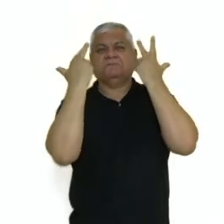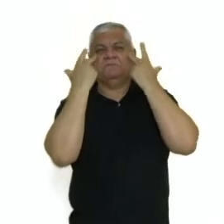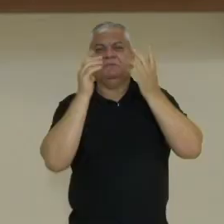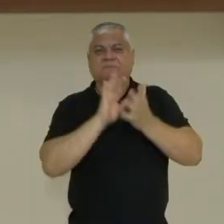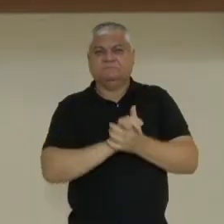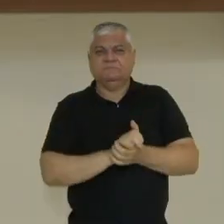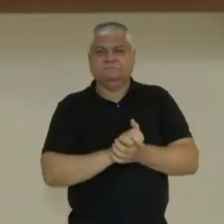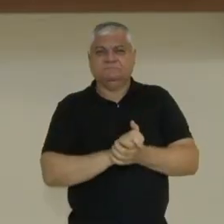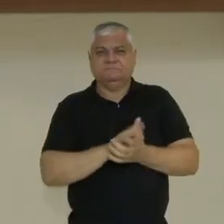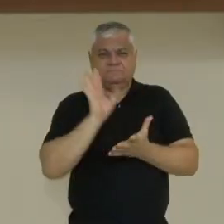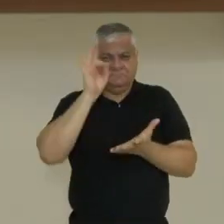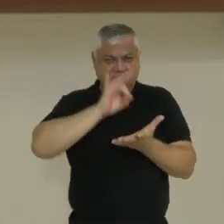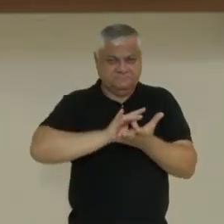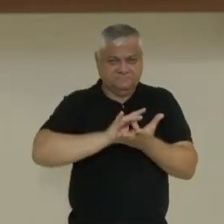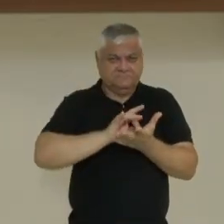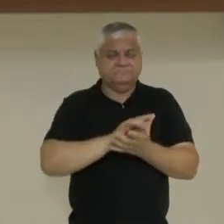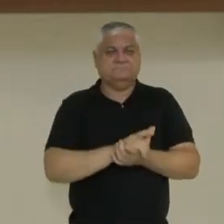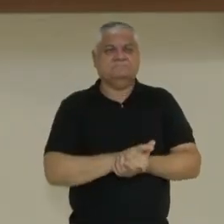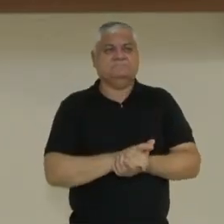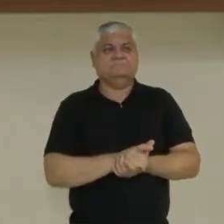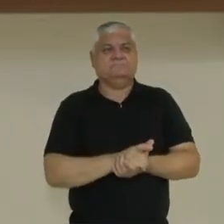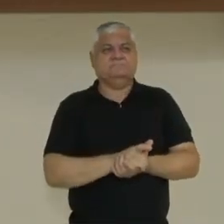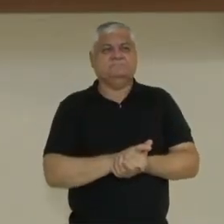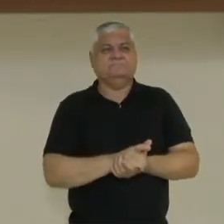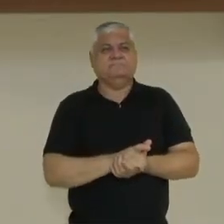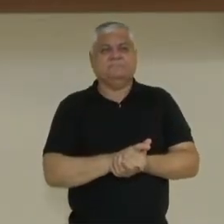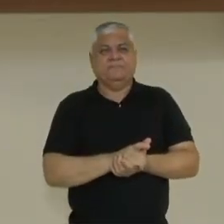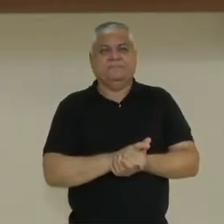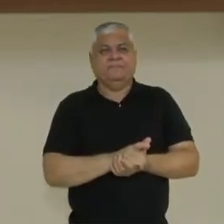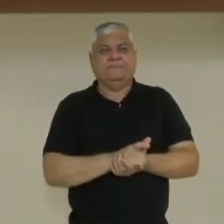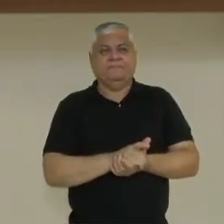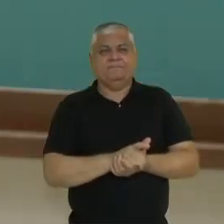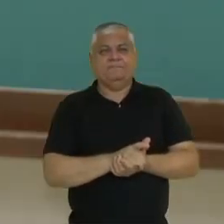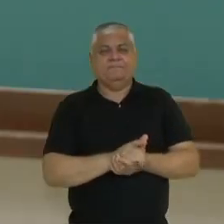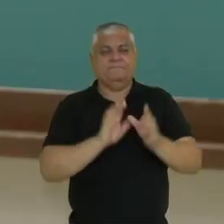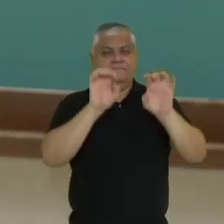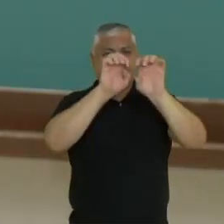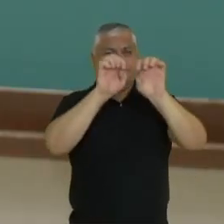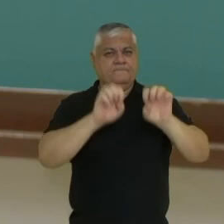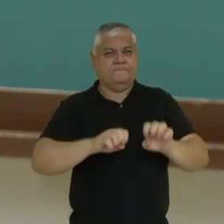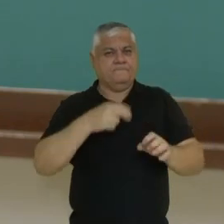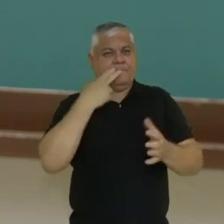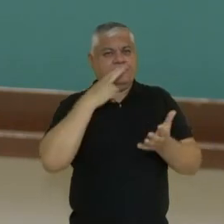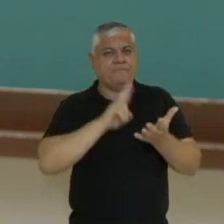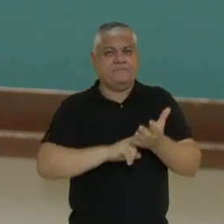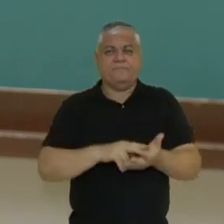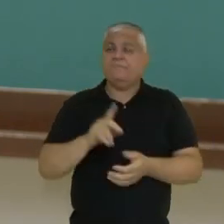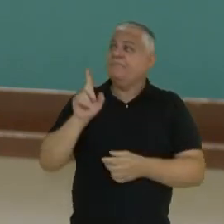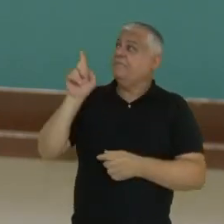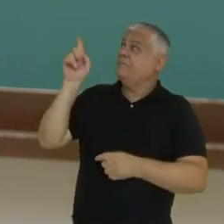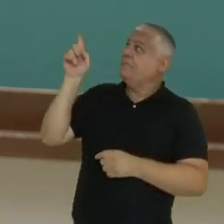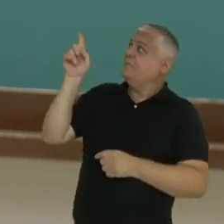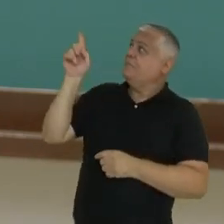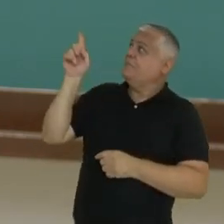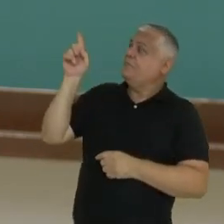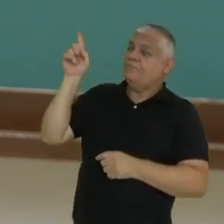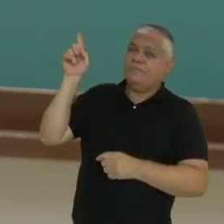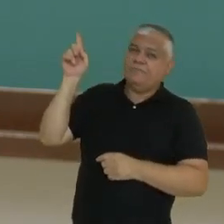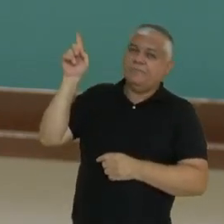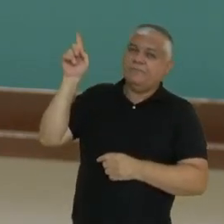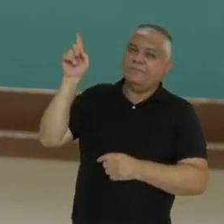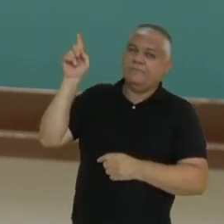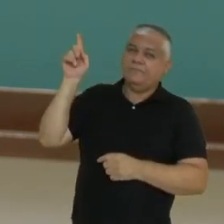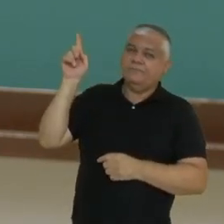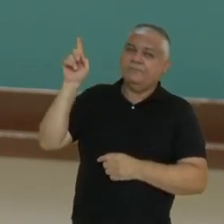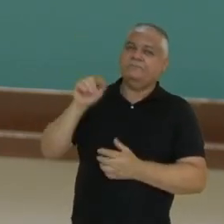Será que é verdade? Olha aqui, ó. Eu tenho então a estrutura da carta, a data, local Rio de Janeiro